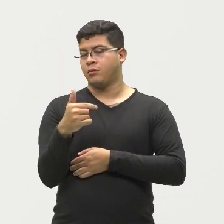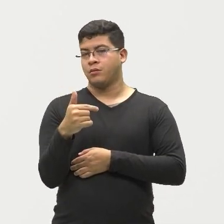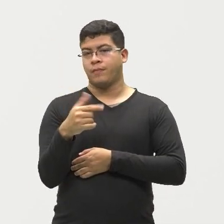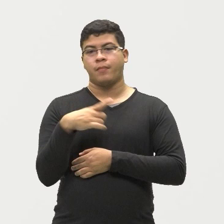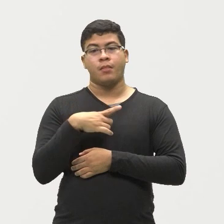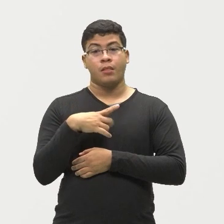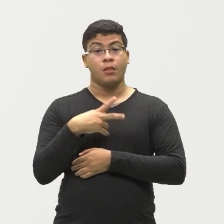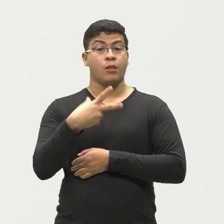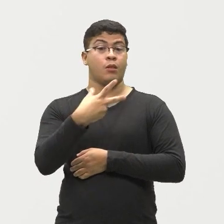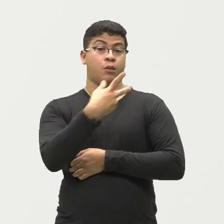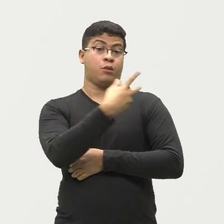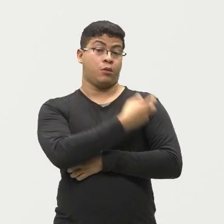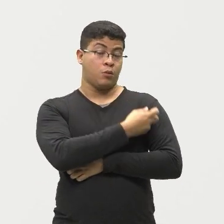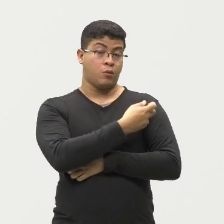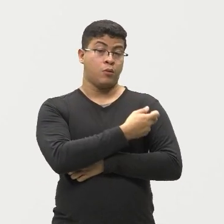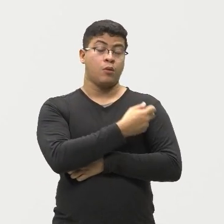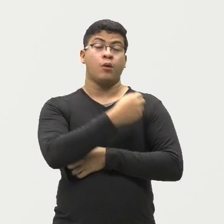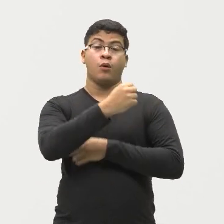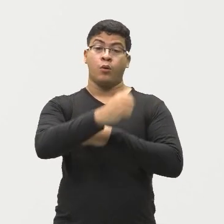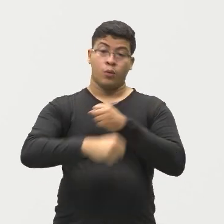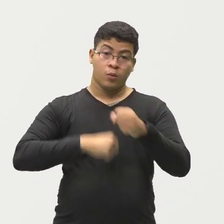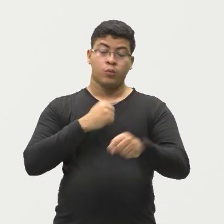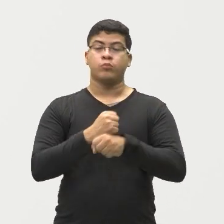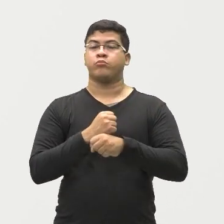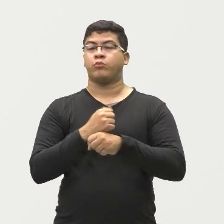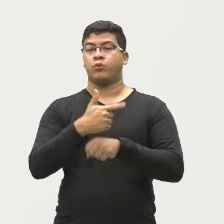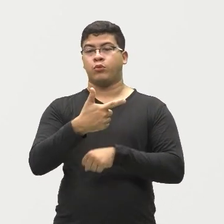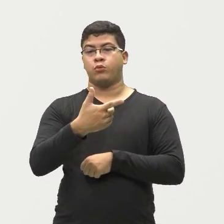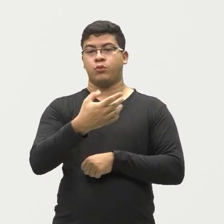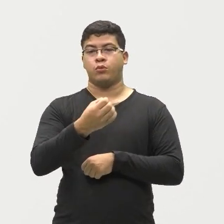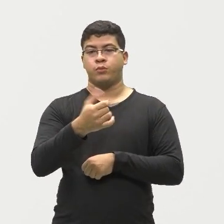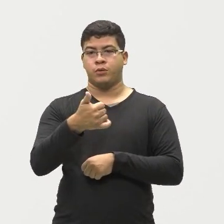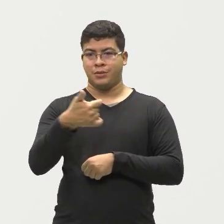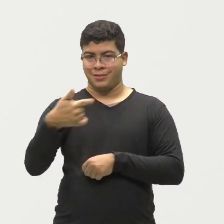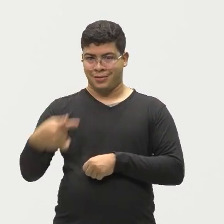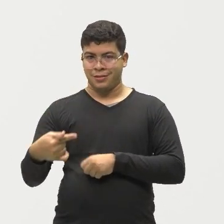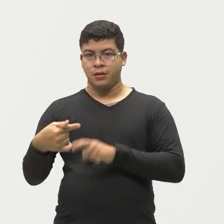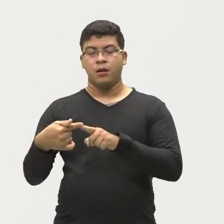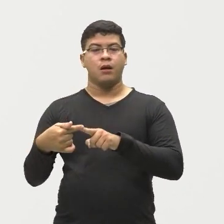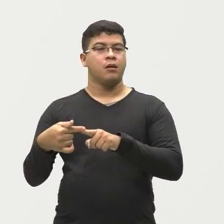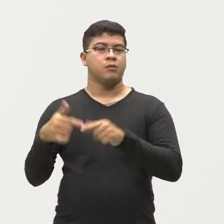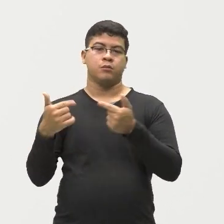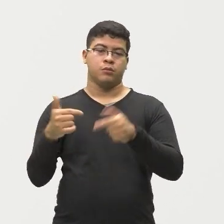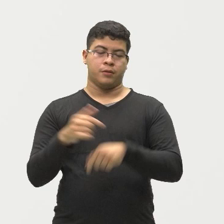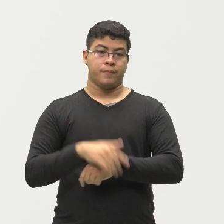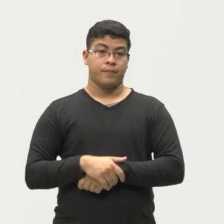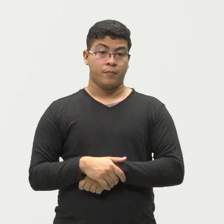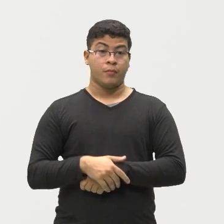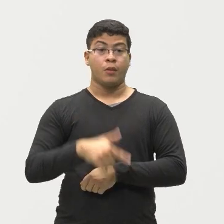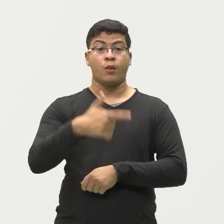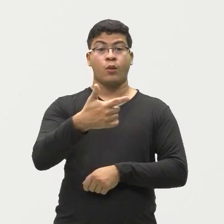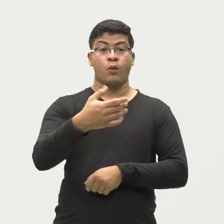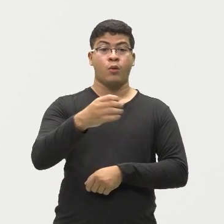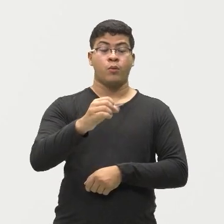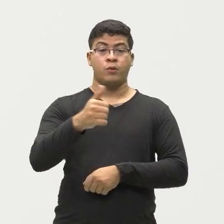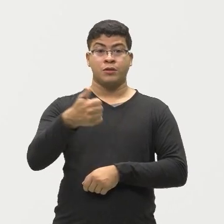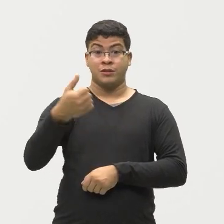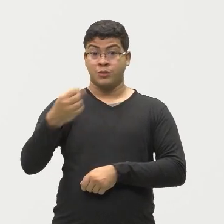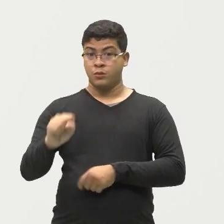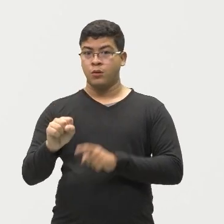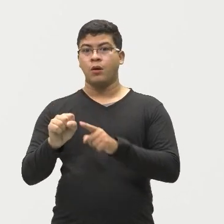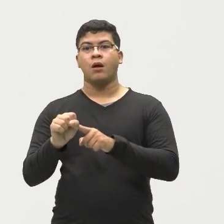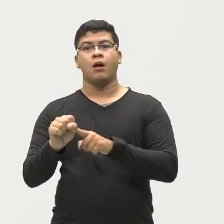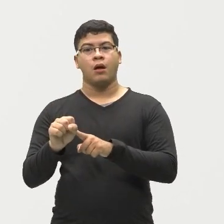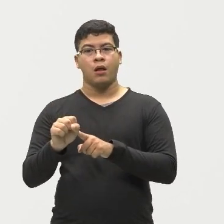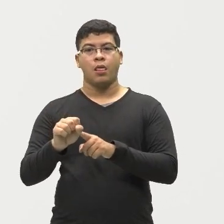não foram confirmados os casos de sarampo no país. Em 2018, a doença voltou e foram